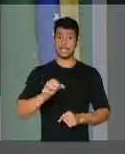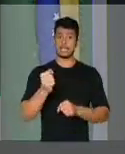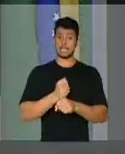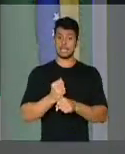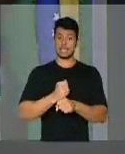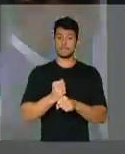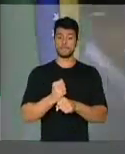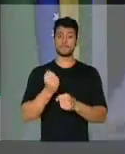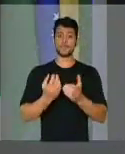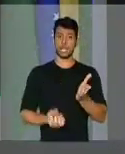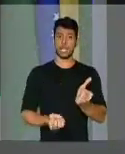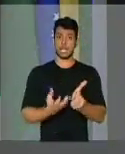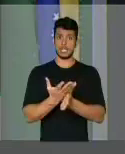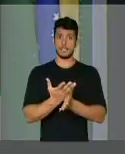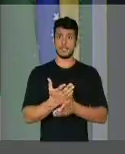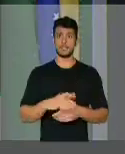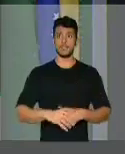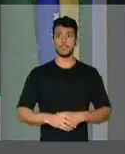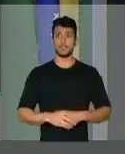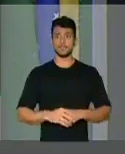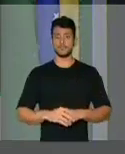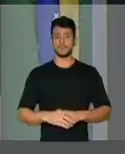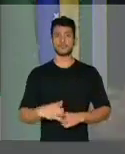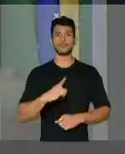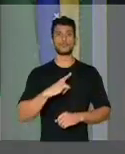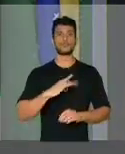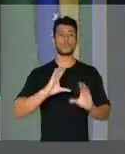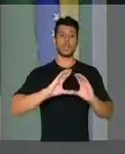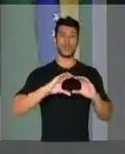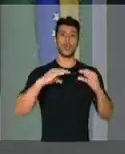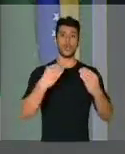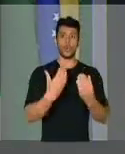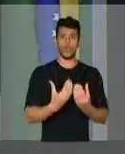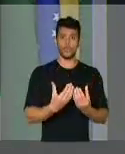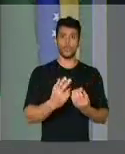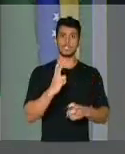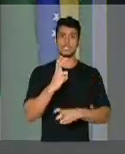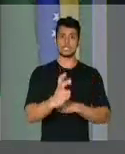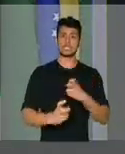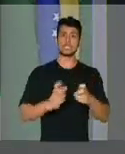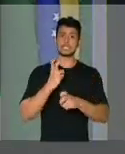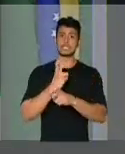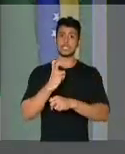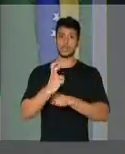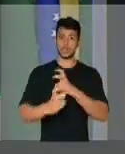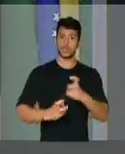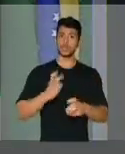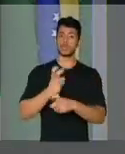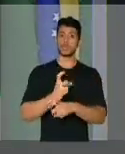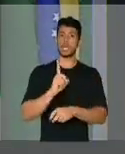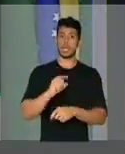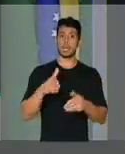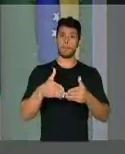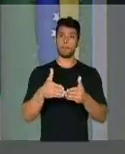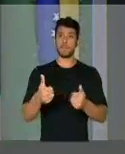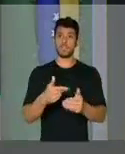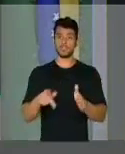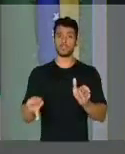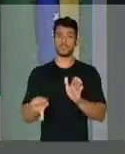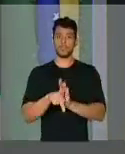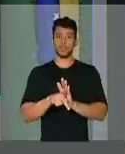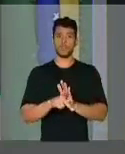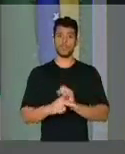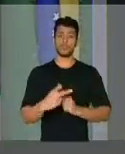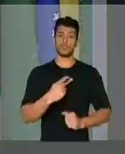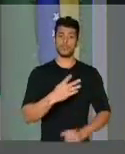sua elaboração, com conferências de 5 em 5 anos, que foi um pedido direto do